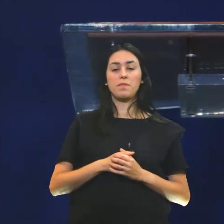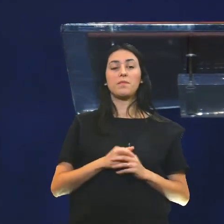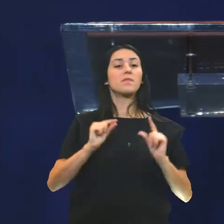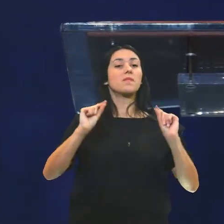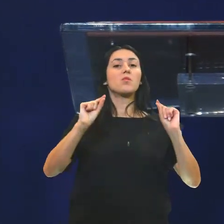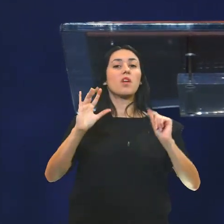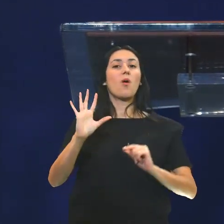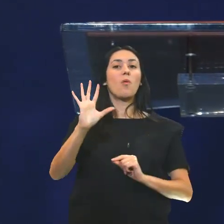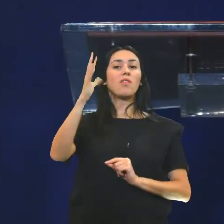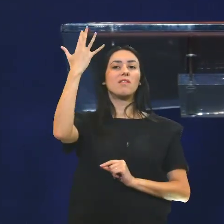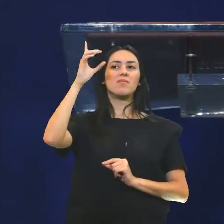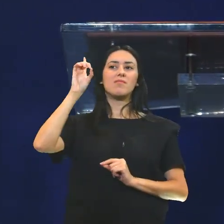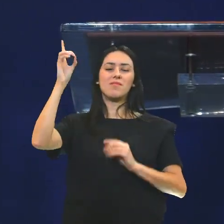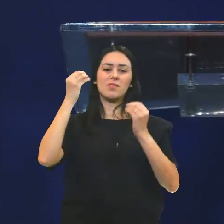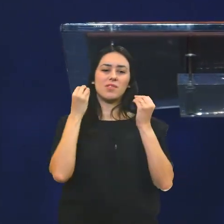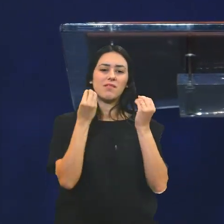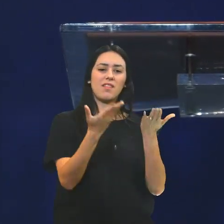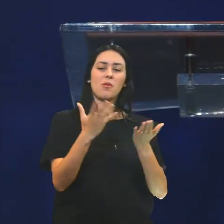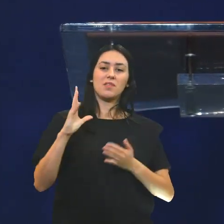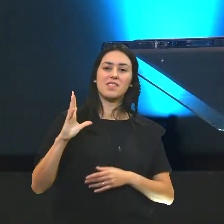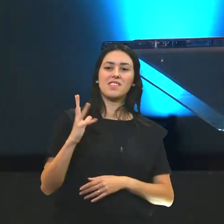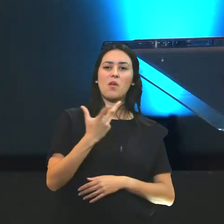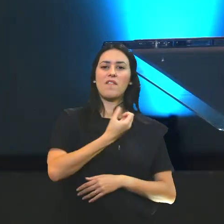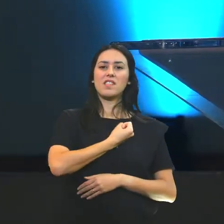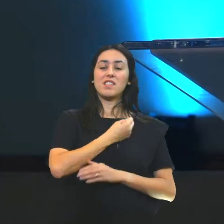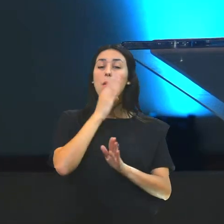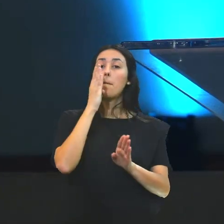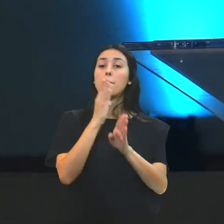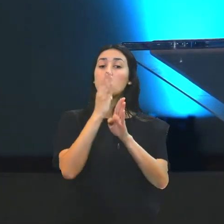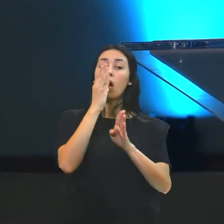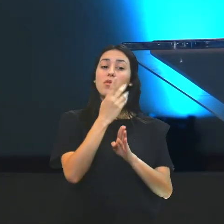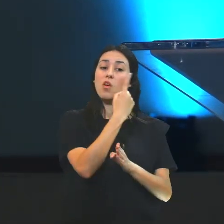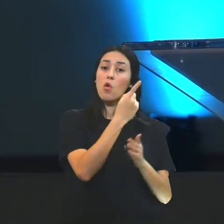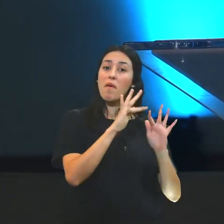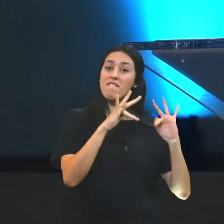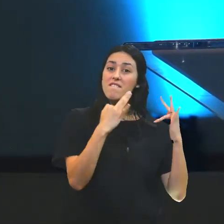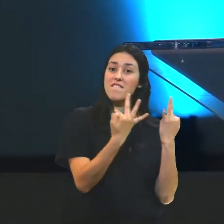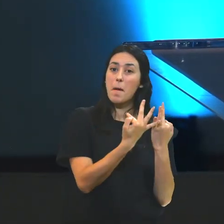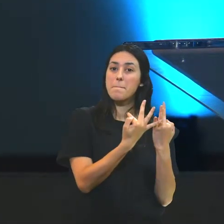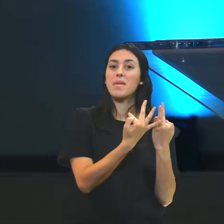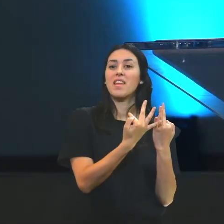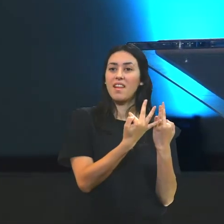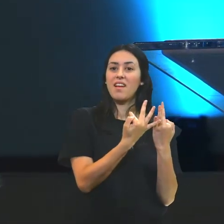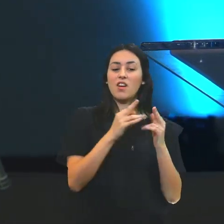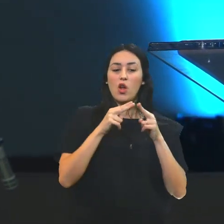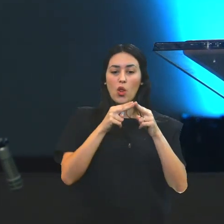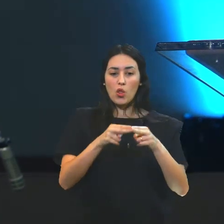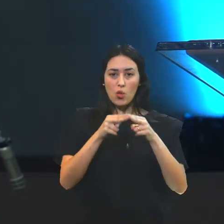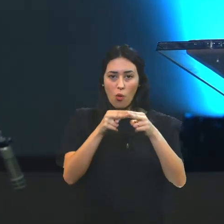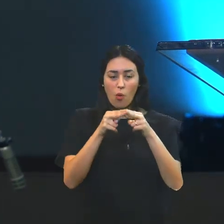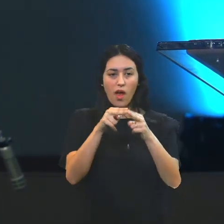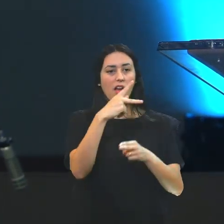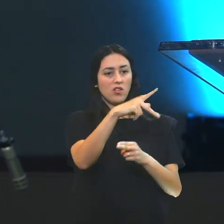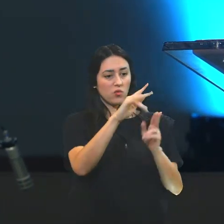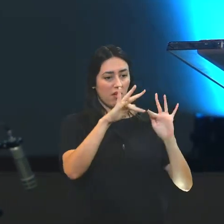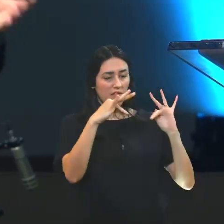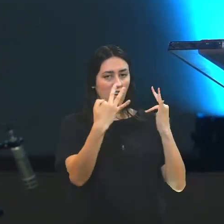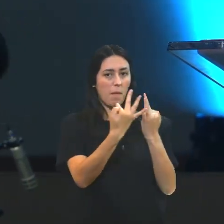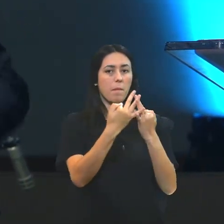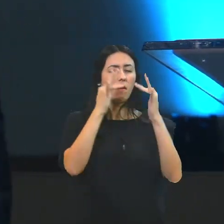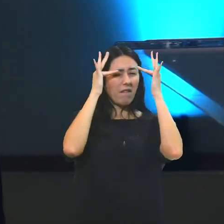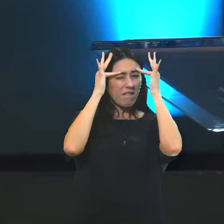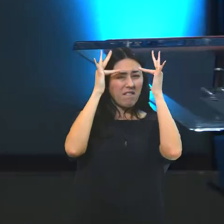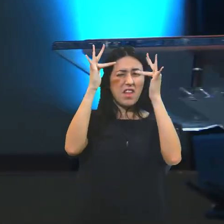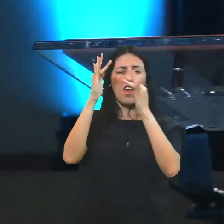da humanidade aconteceu por meio de uma família. Noé, fiel a Deus e a sua casa. E tudo recomeça